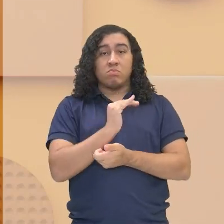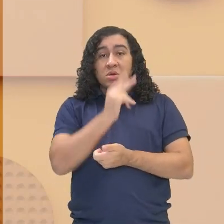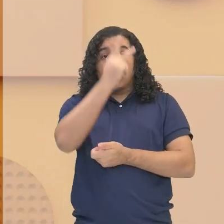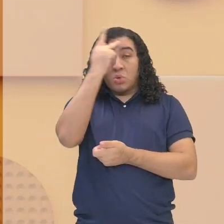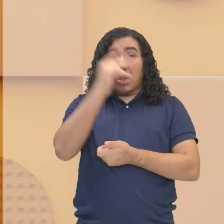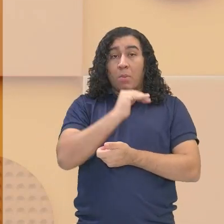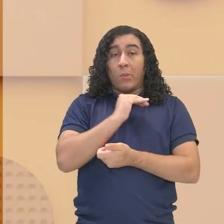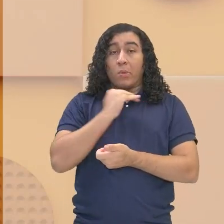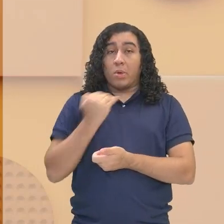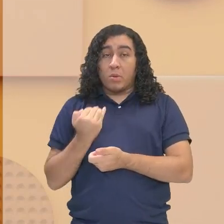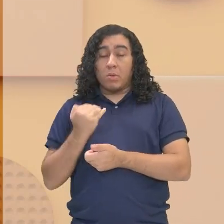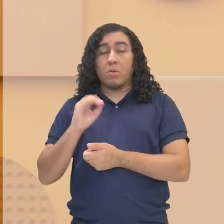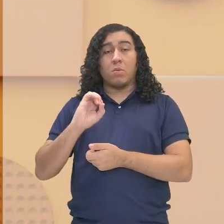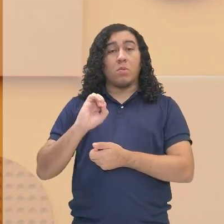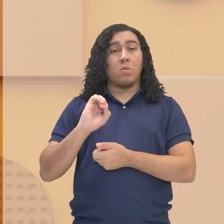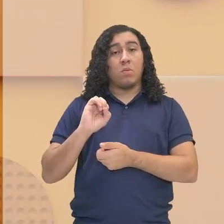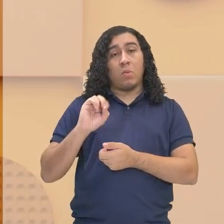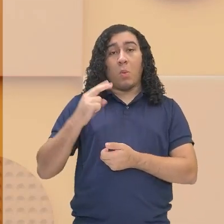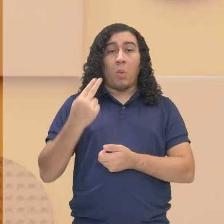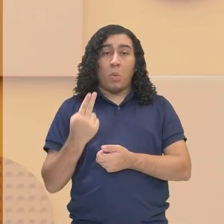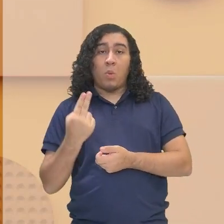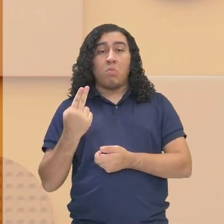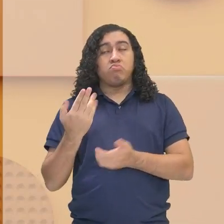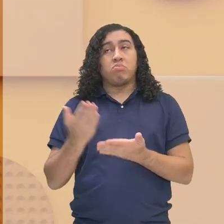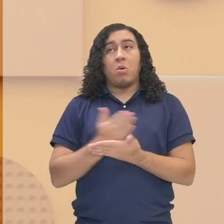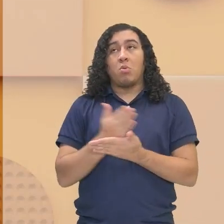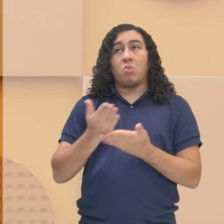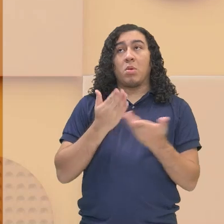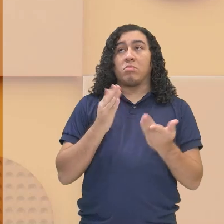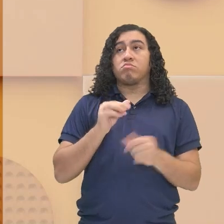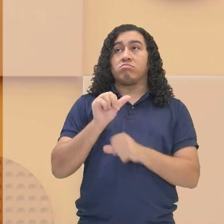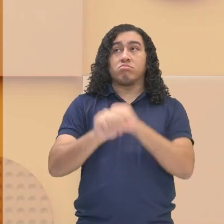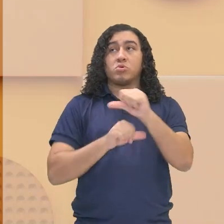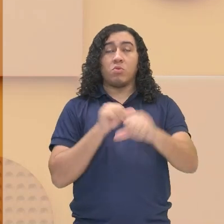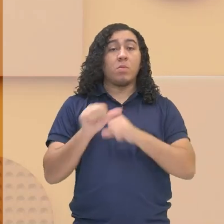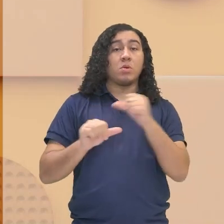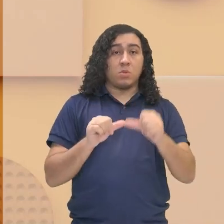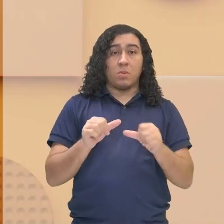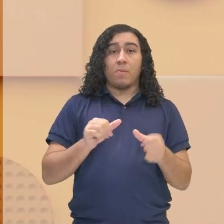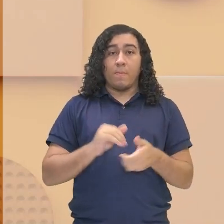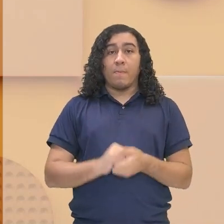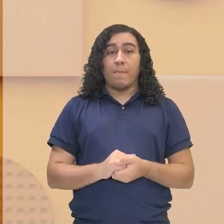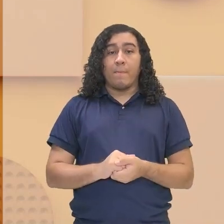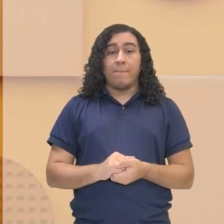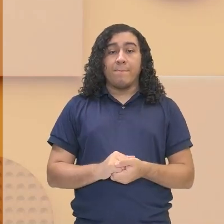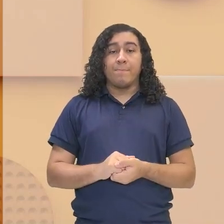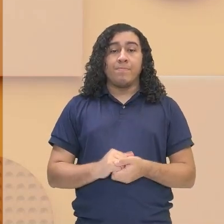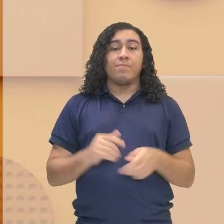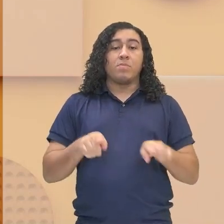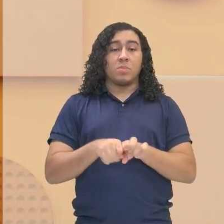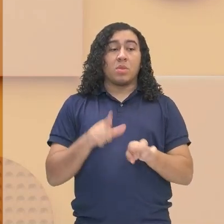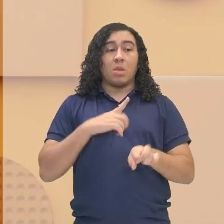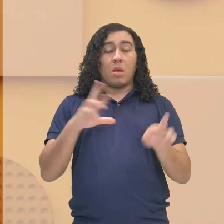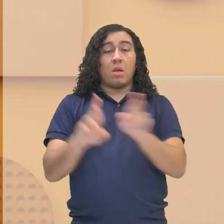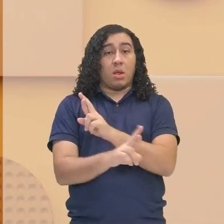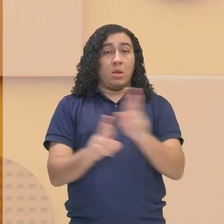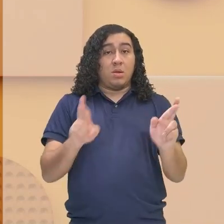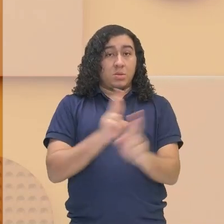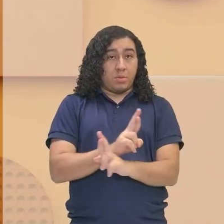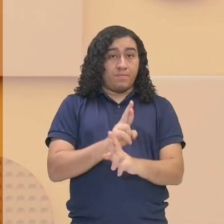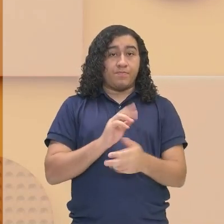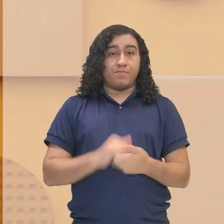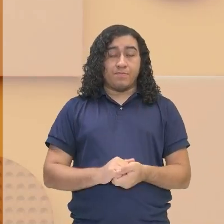seja uma mudança. Então você tem o quê? Essa relação, e que é